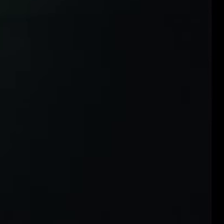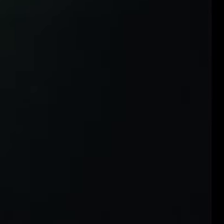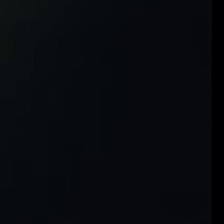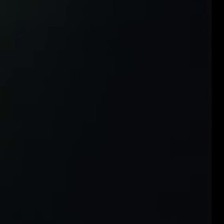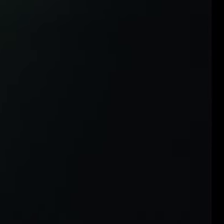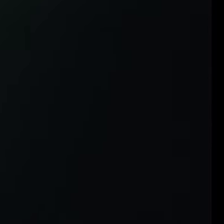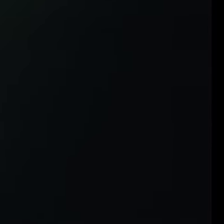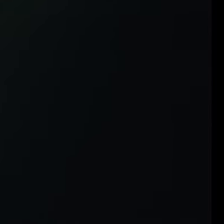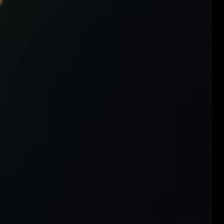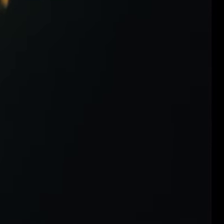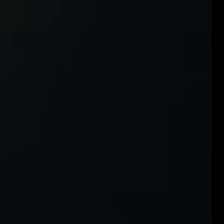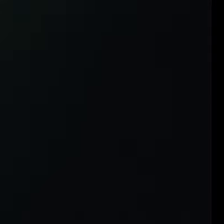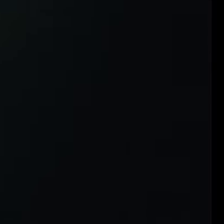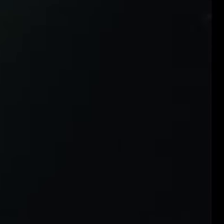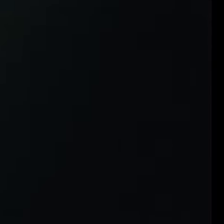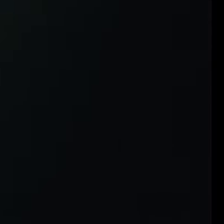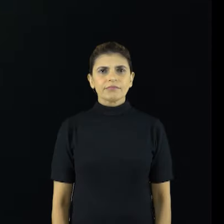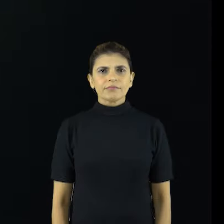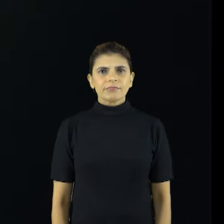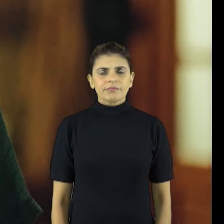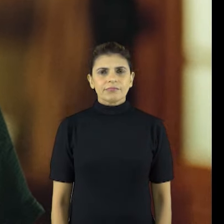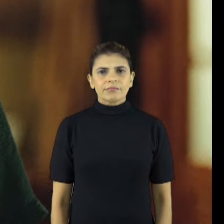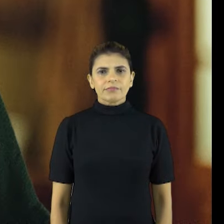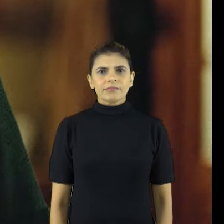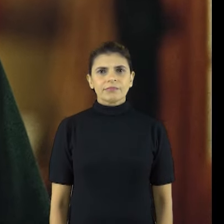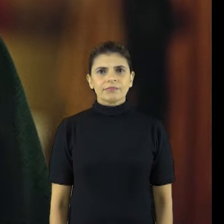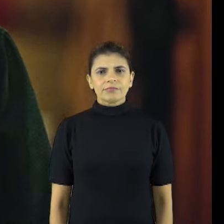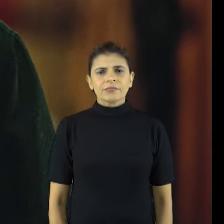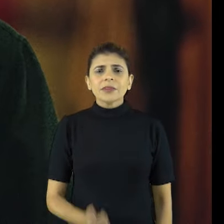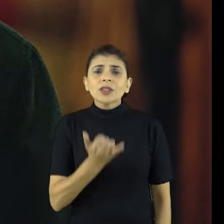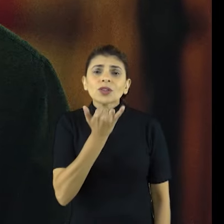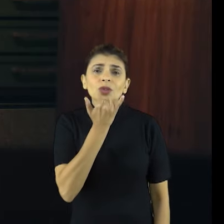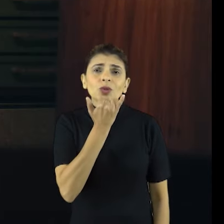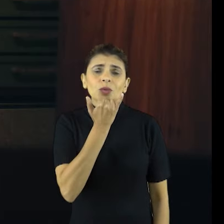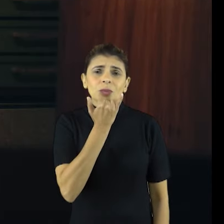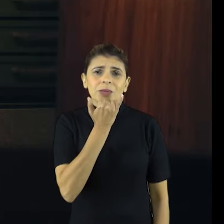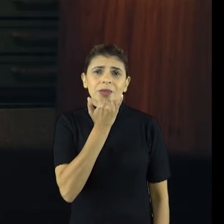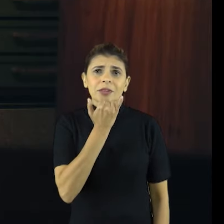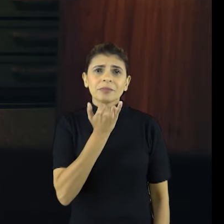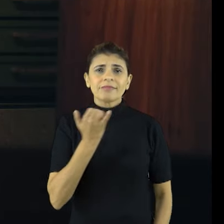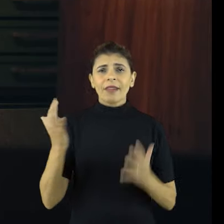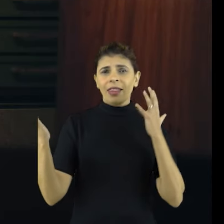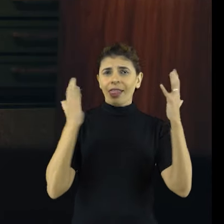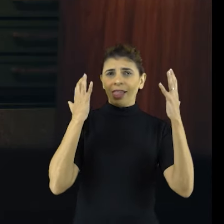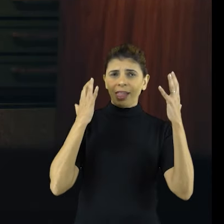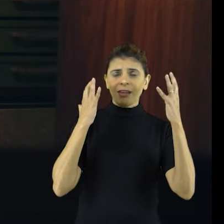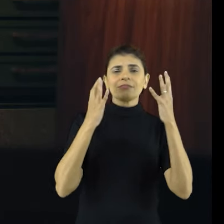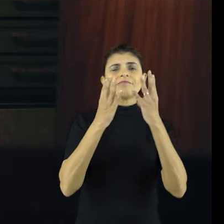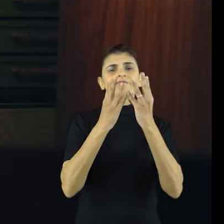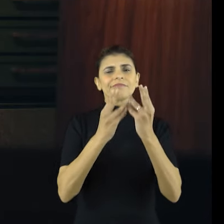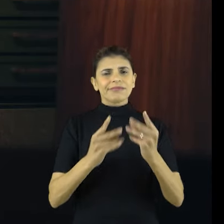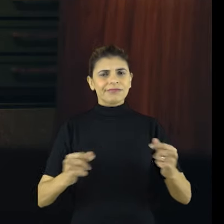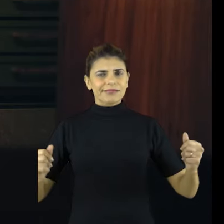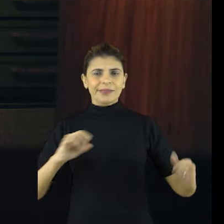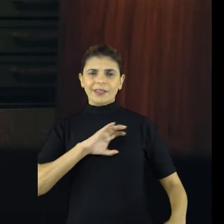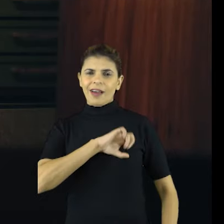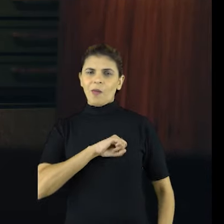o jovem reflete pensativo. Vai até a cozinha segurando um presente e observa a mãe que está em frente à